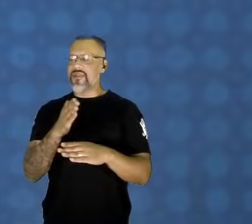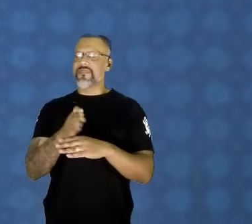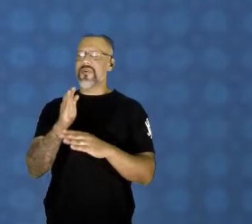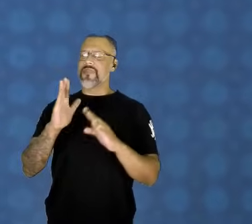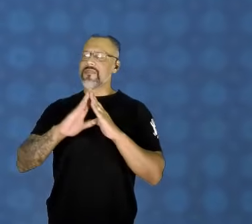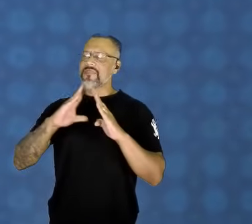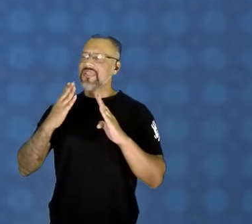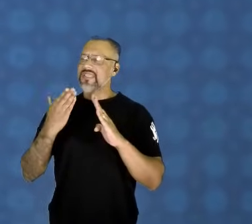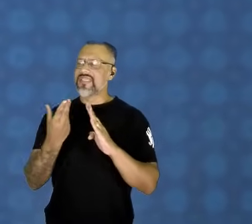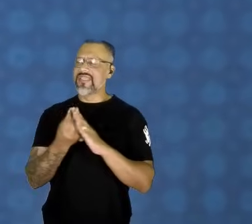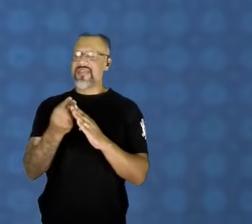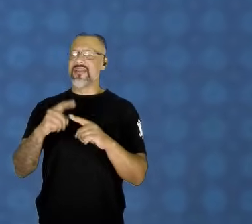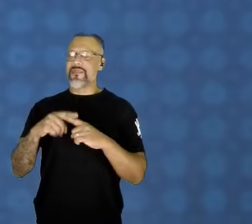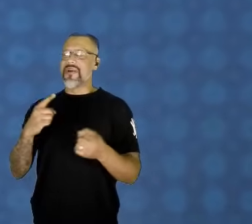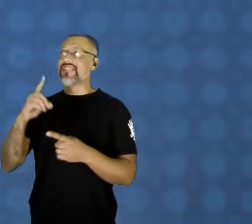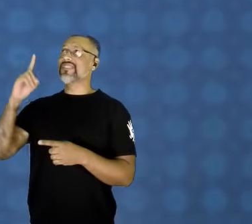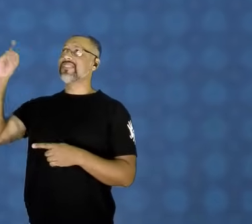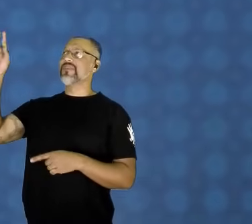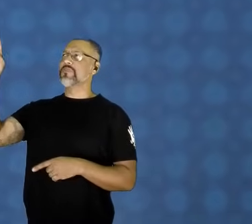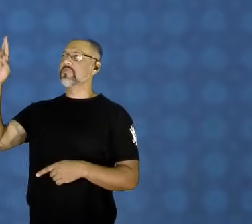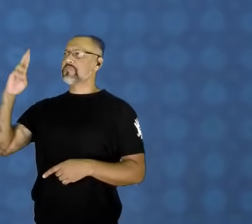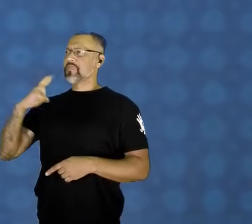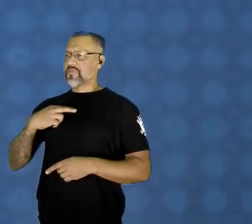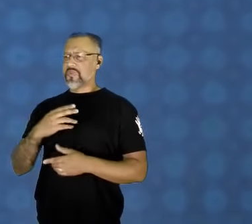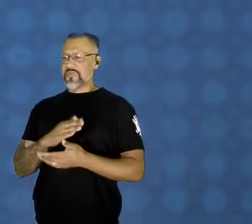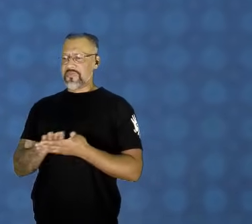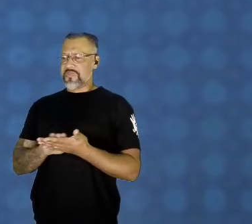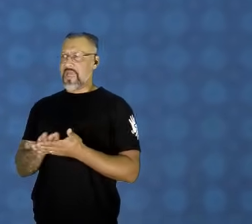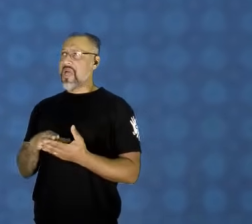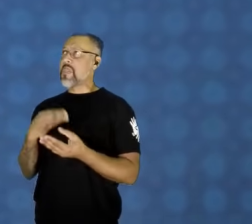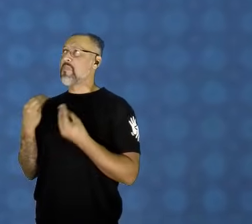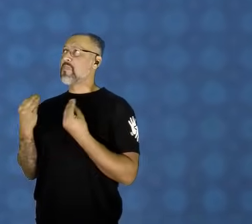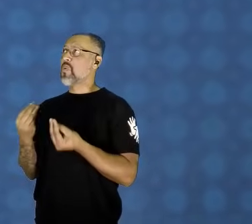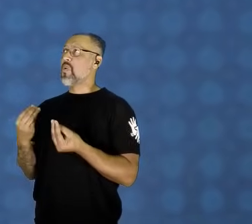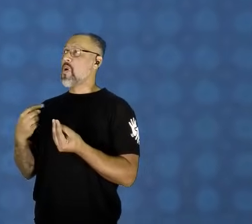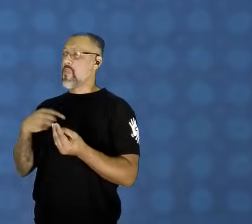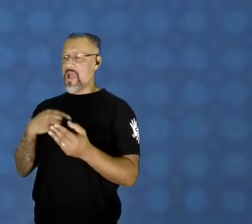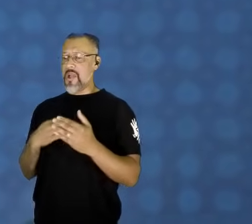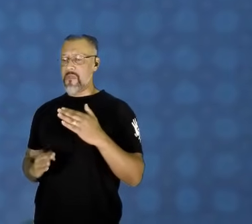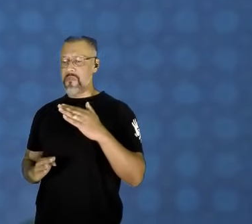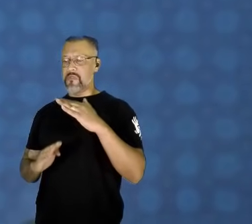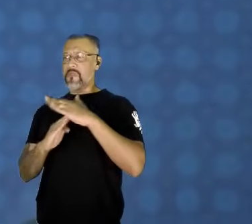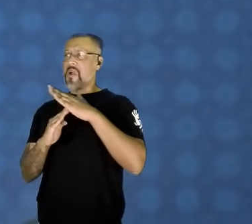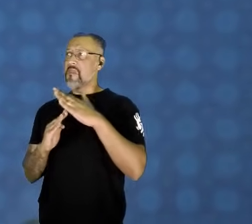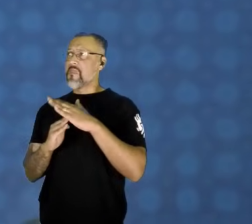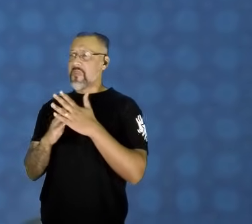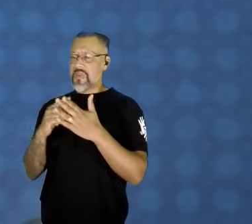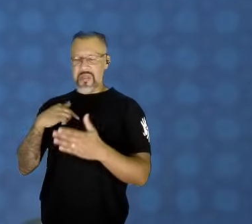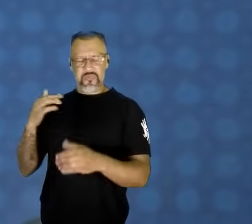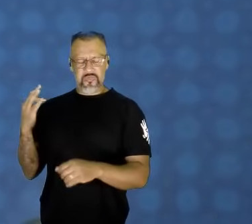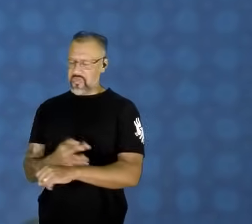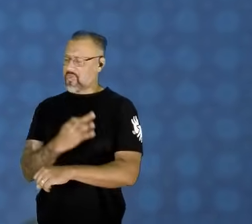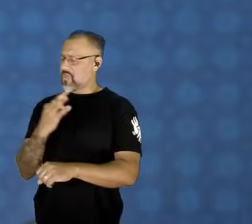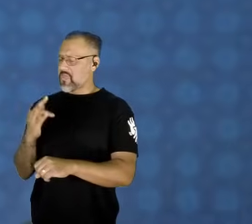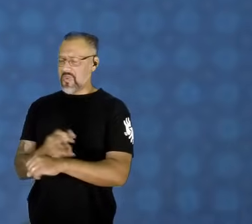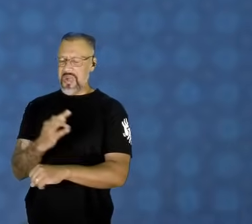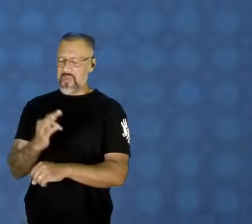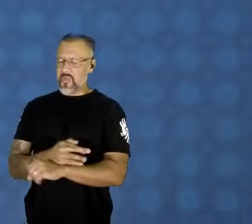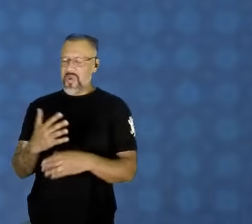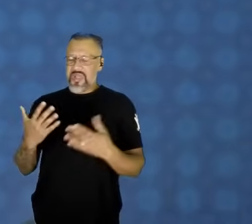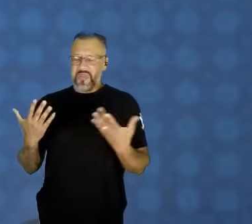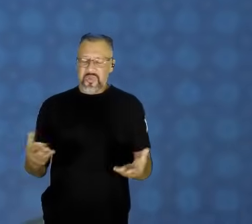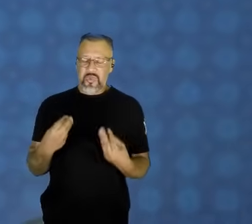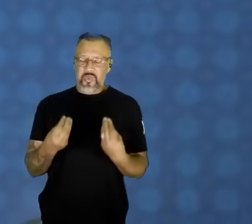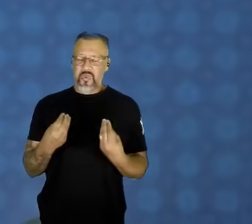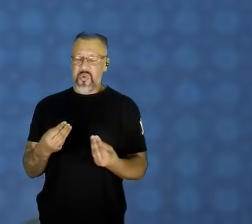Eu estou no meu limite, eu não aguento mais, eu estou a ponto de fugir de casa, e nenhuma palavra de